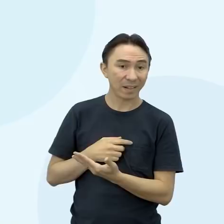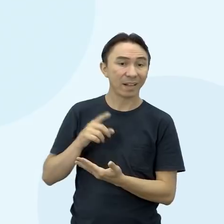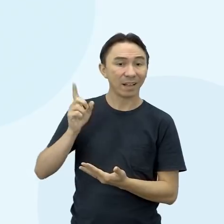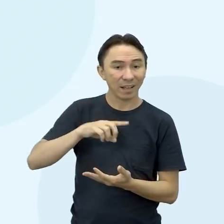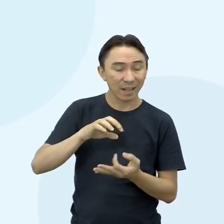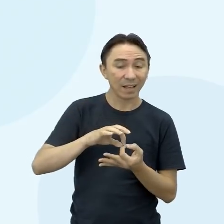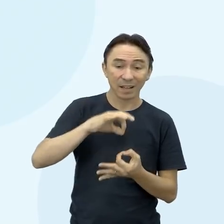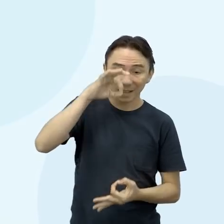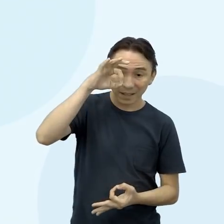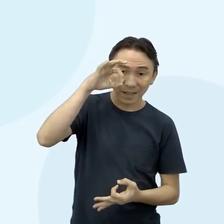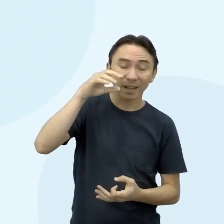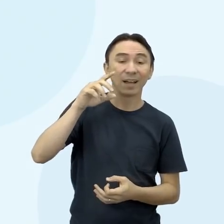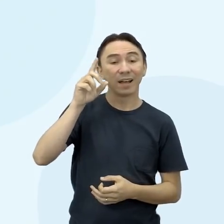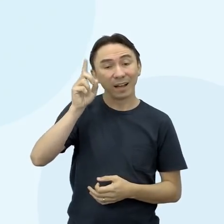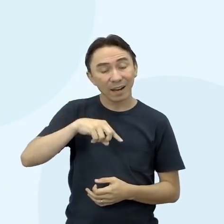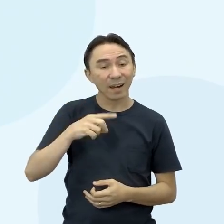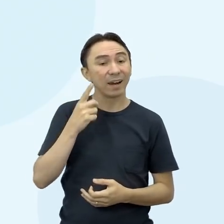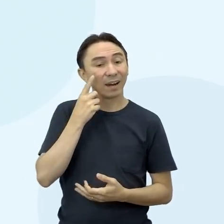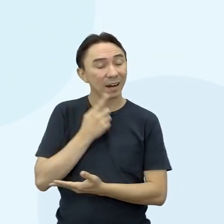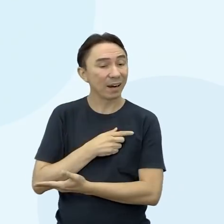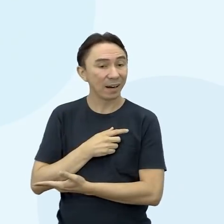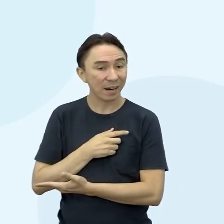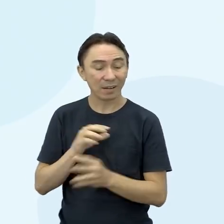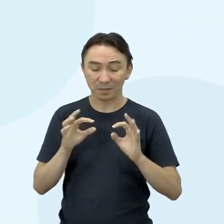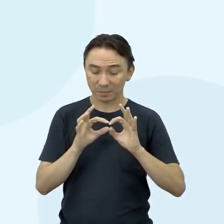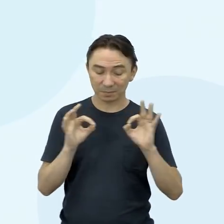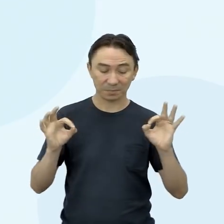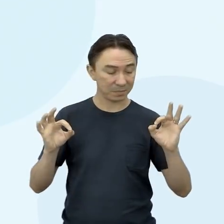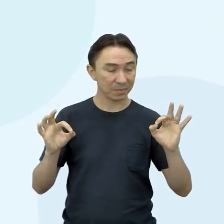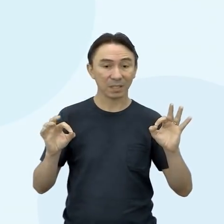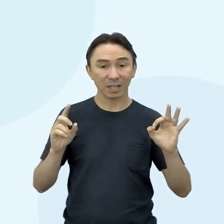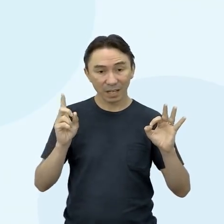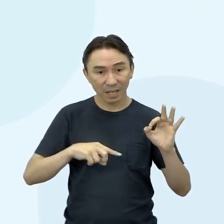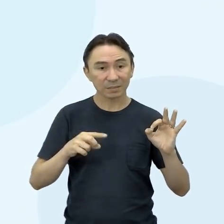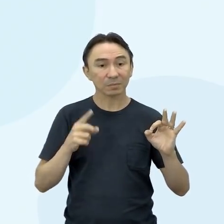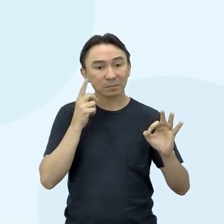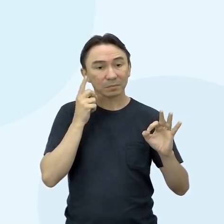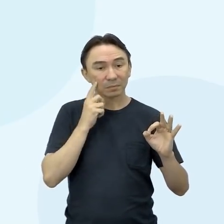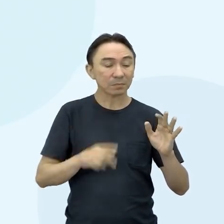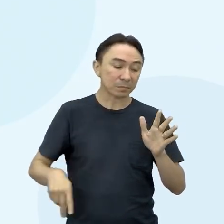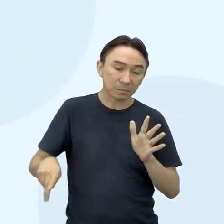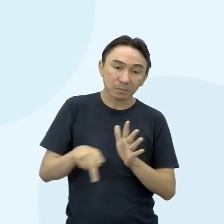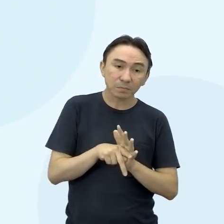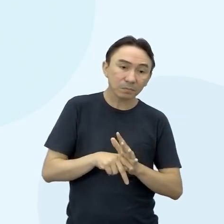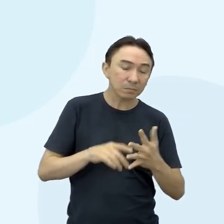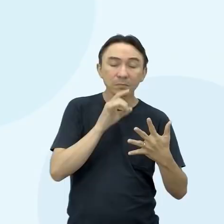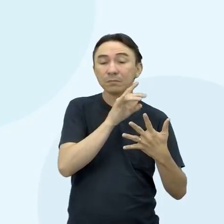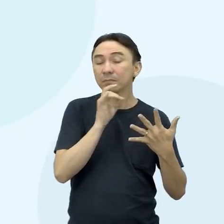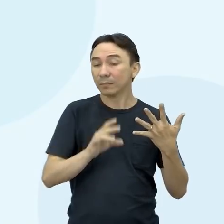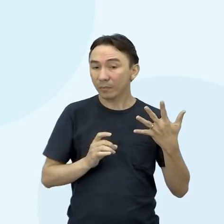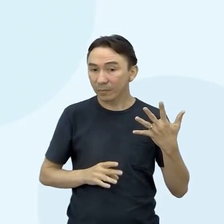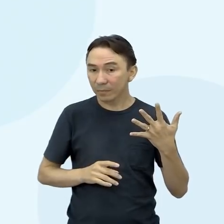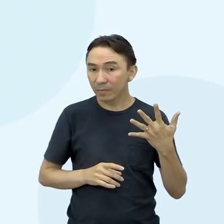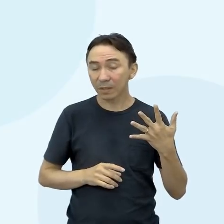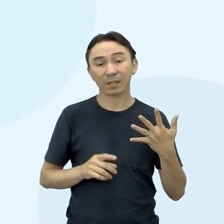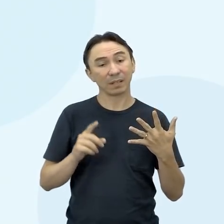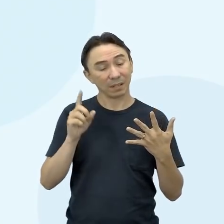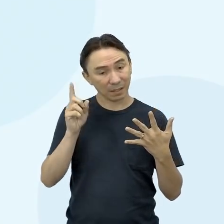percurso do componente progressivo integrado, do próprio componente. E destacamos que as ações são, ao mesmo